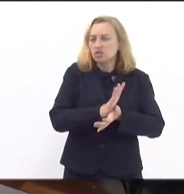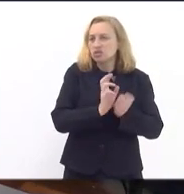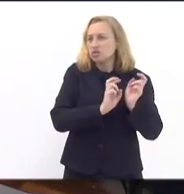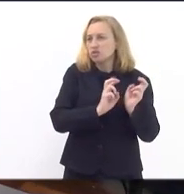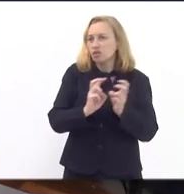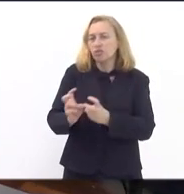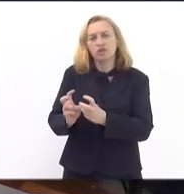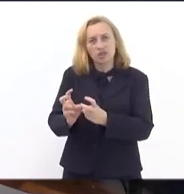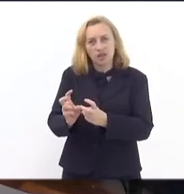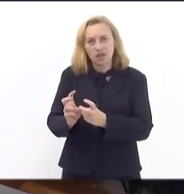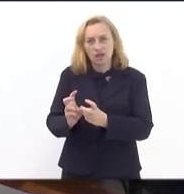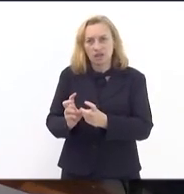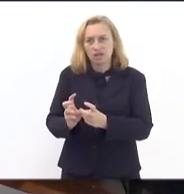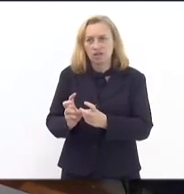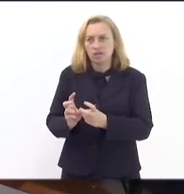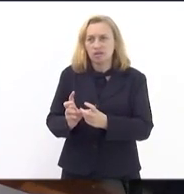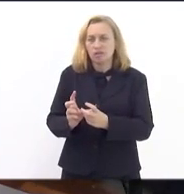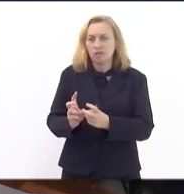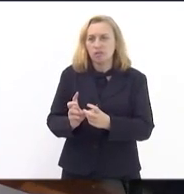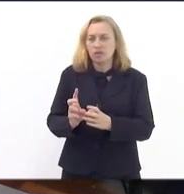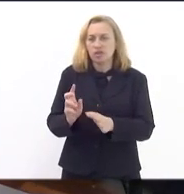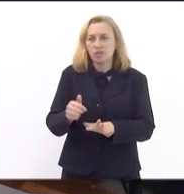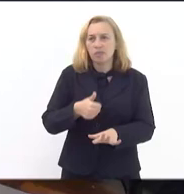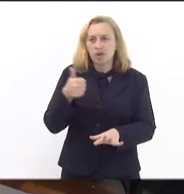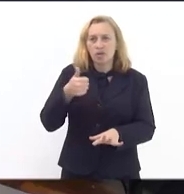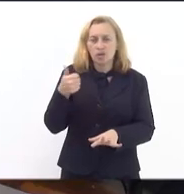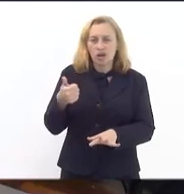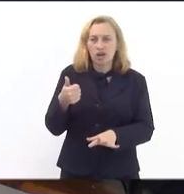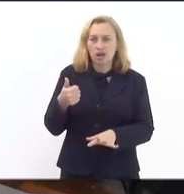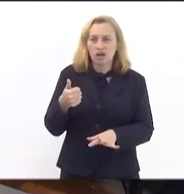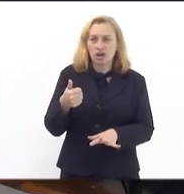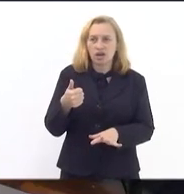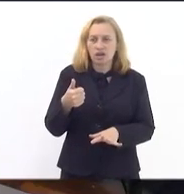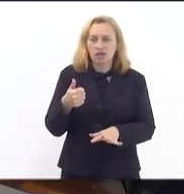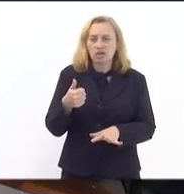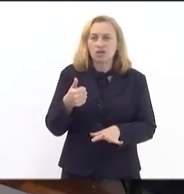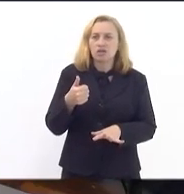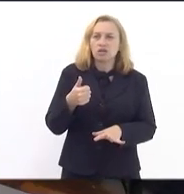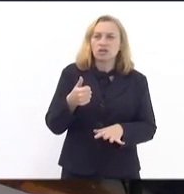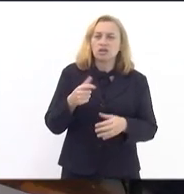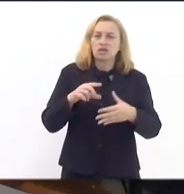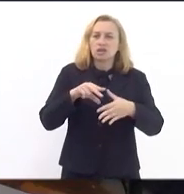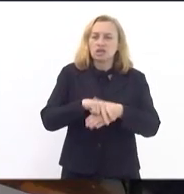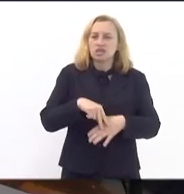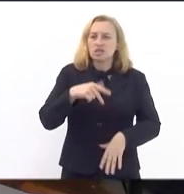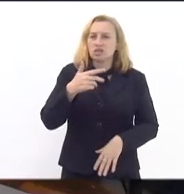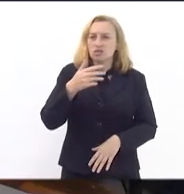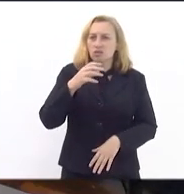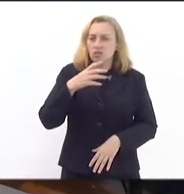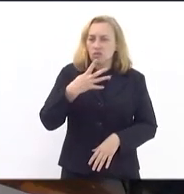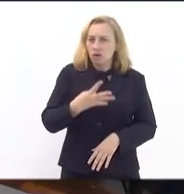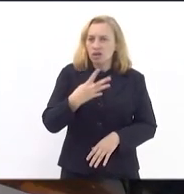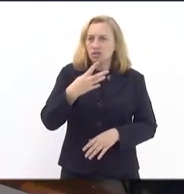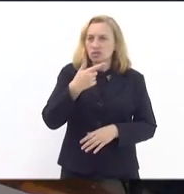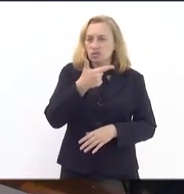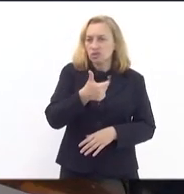você não é para poder de ficar no no Inciso 4 260